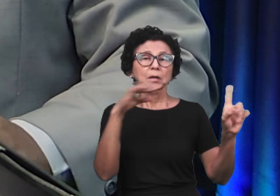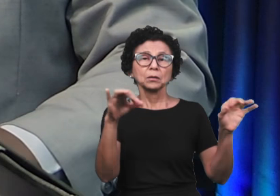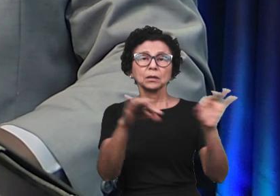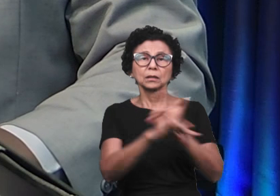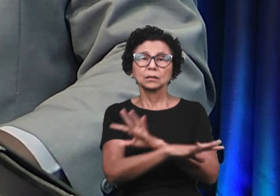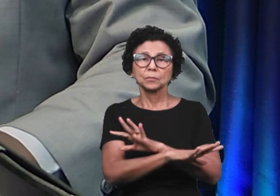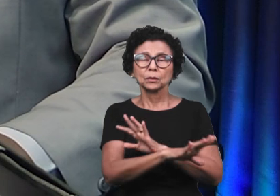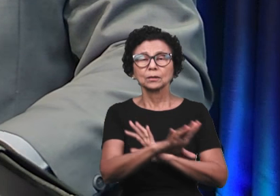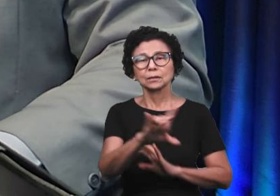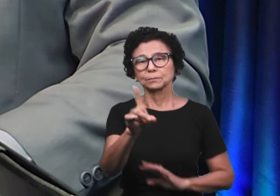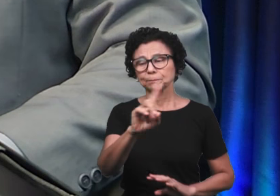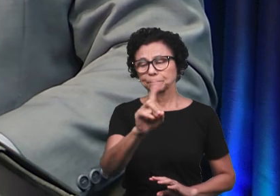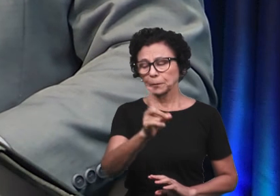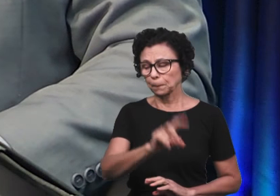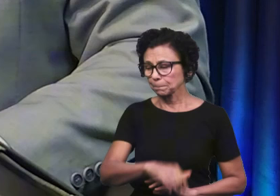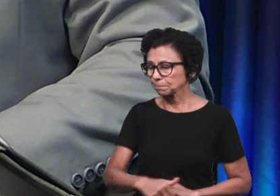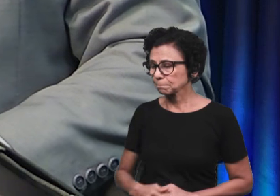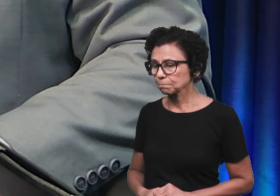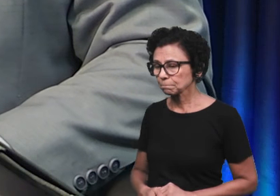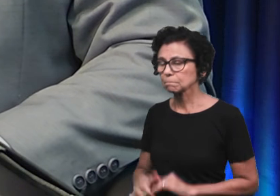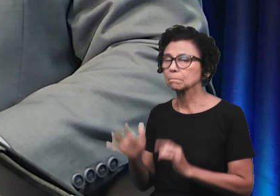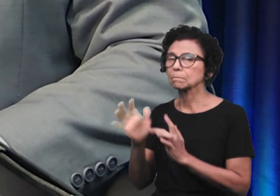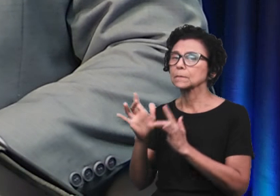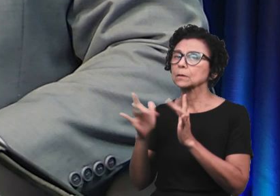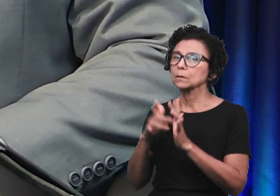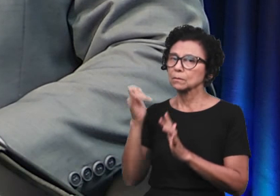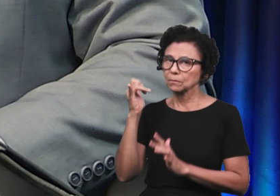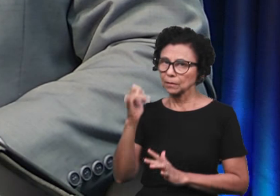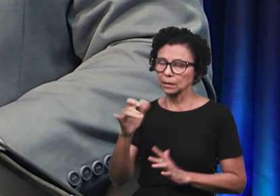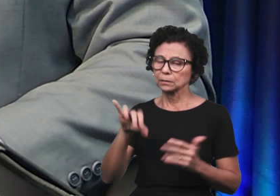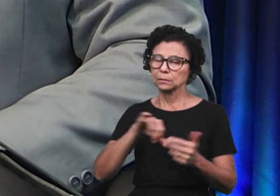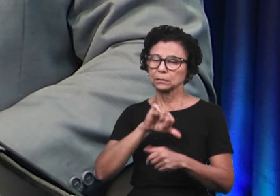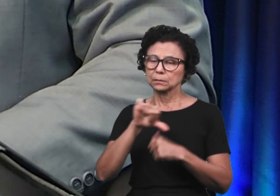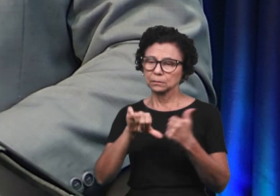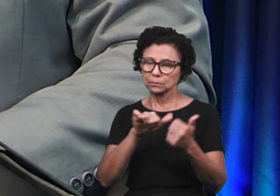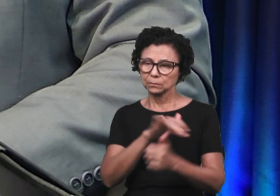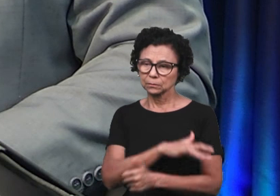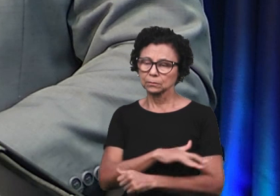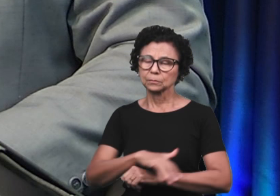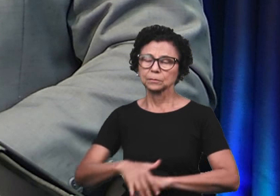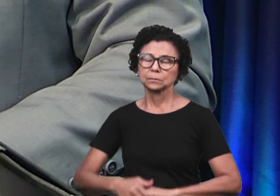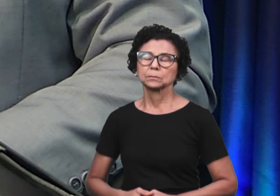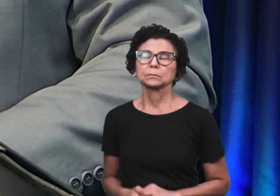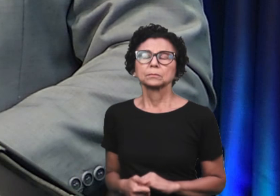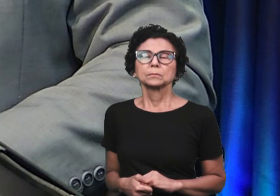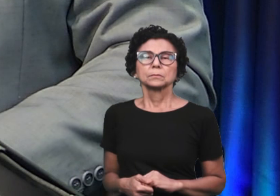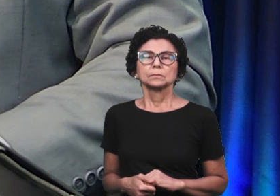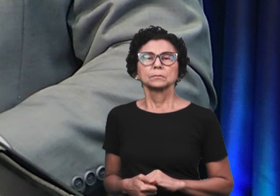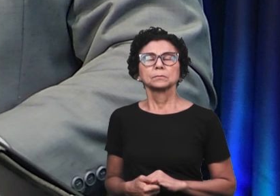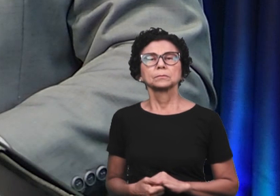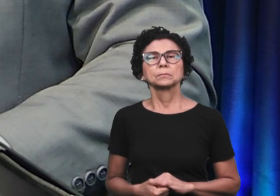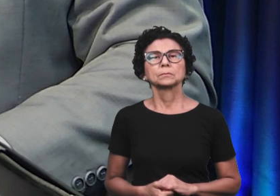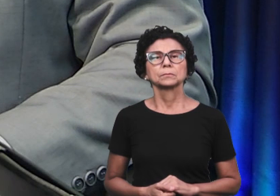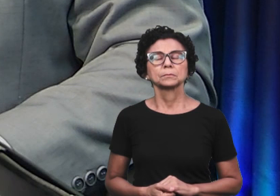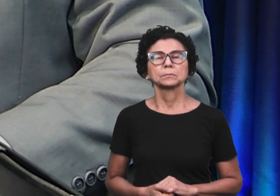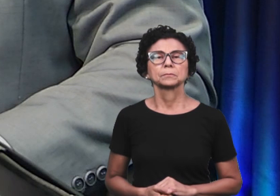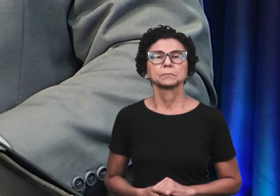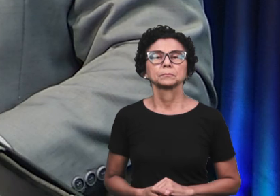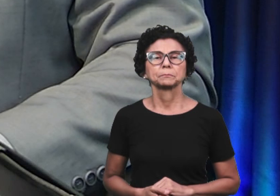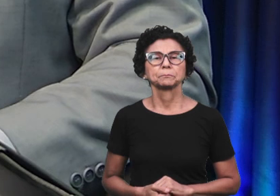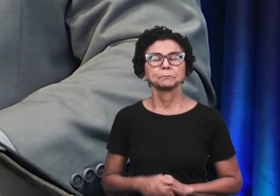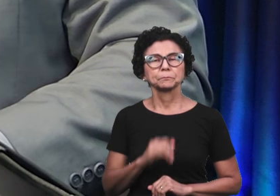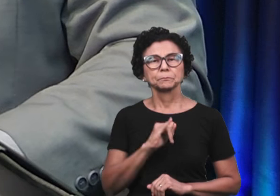se revela. Agora, alguns detalhes interessantes, outros detalhes que eu gostaria de mencionar